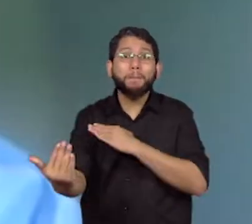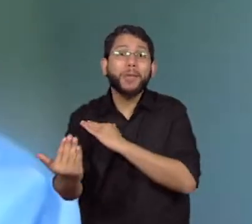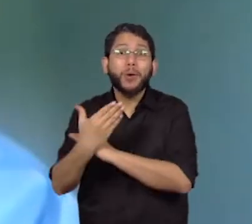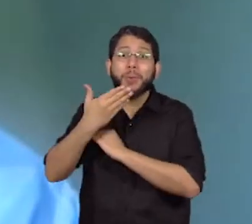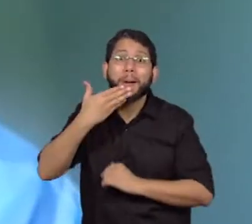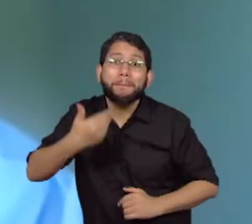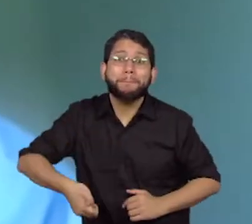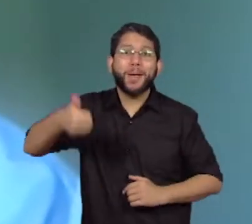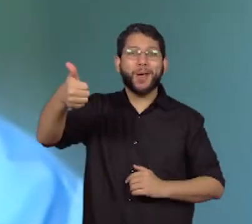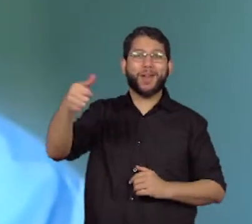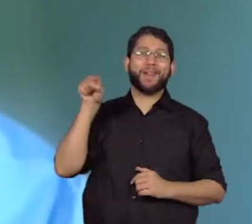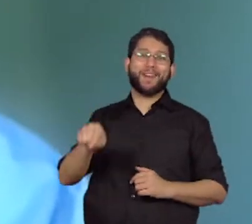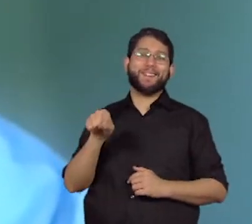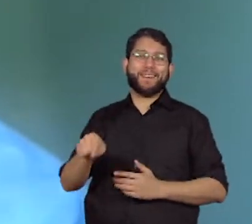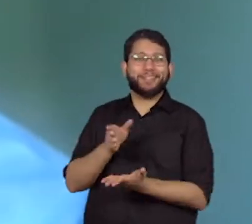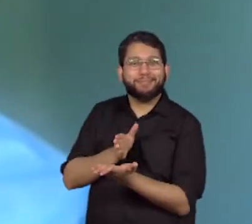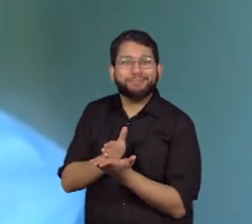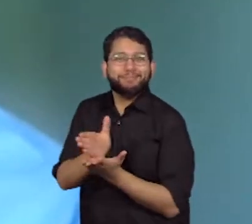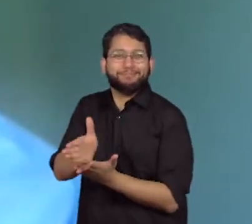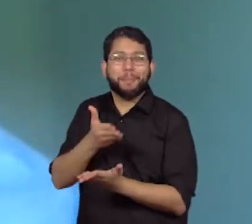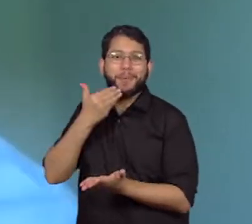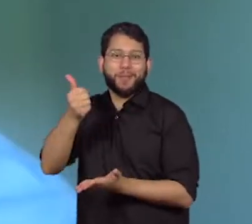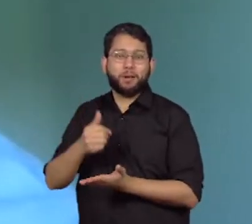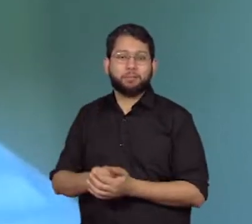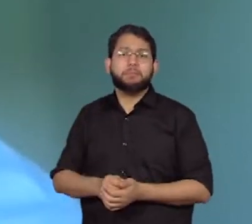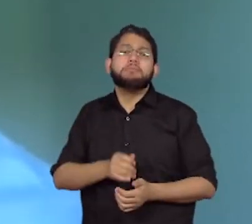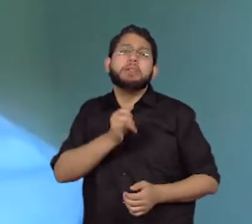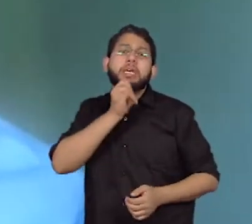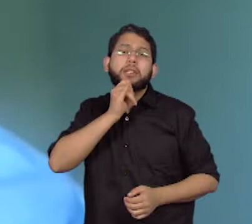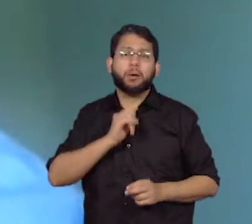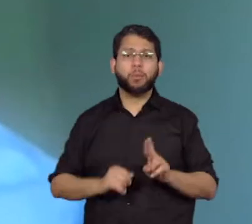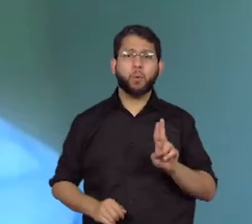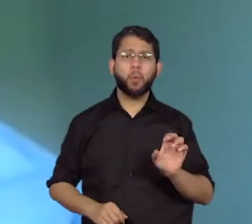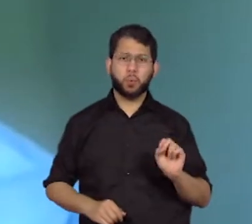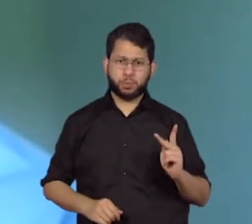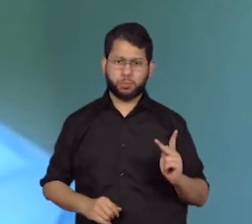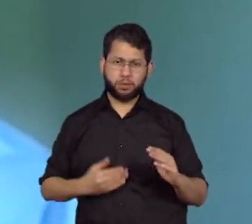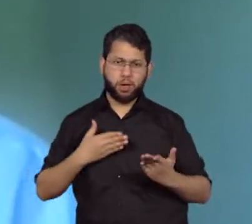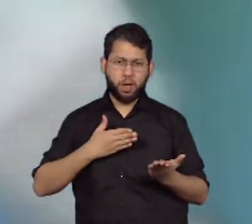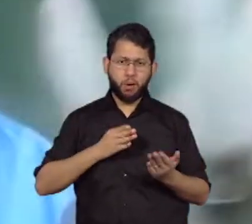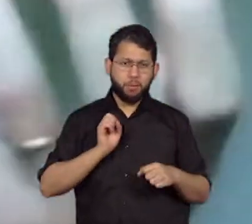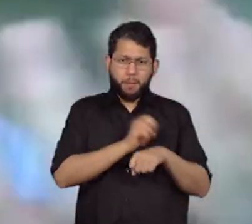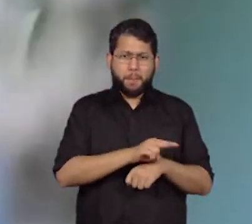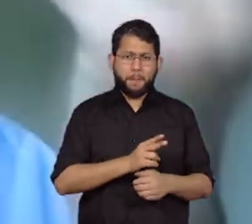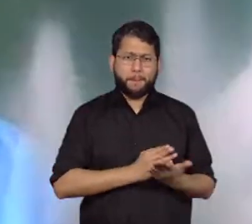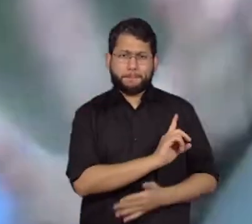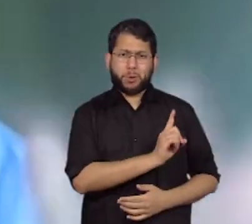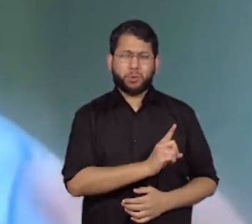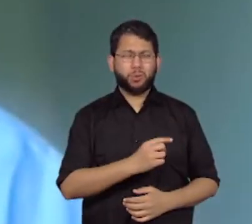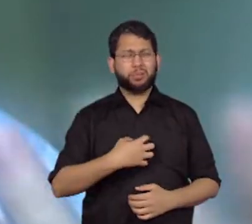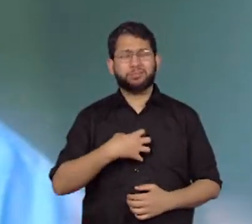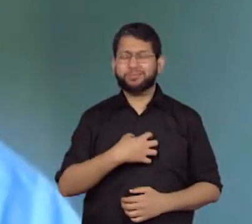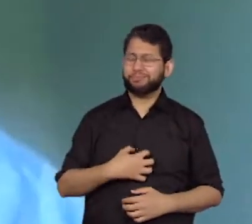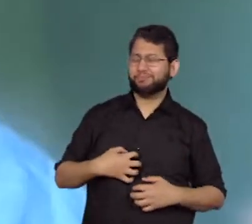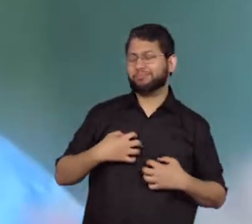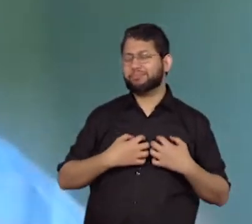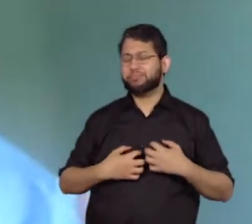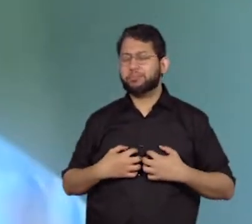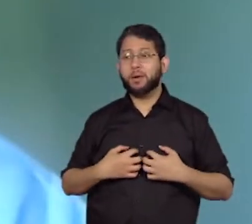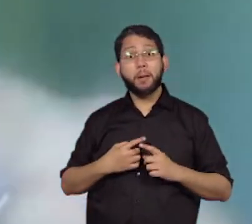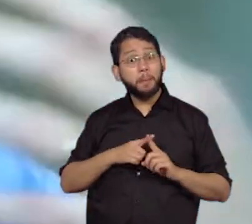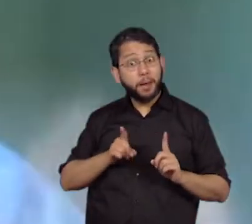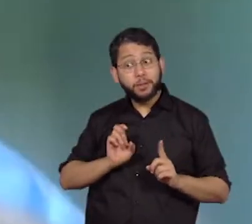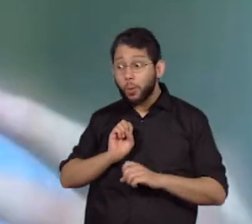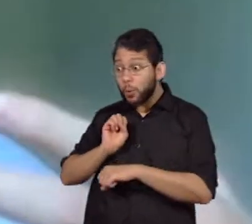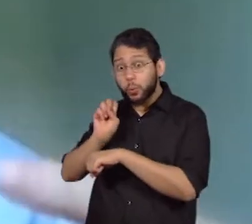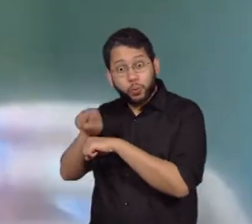virar alguma coisa melhor. E não ter entrado na USP foi frustrante para mim, mas assim, eu fiquei muito feliz de ter entrado na Unesp,